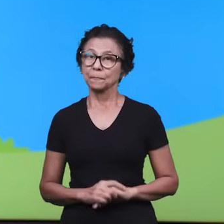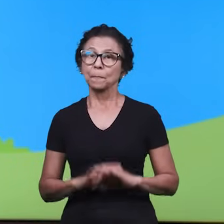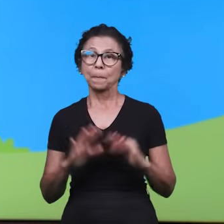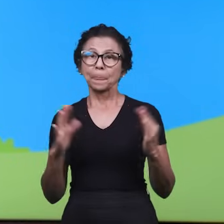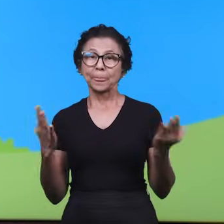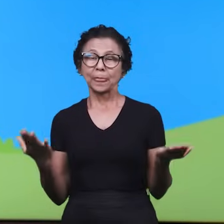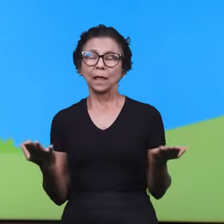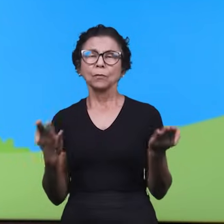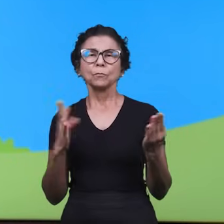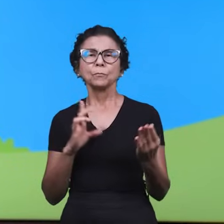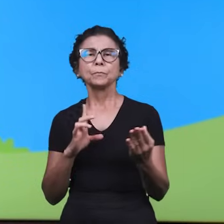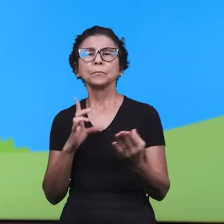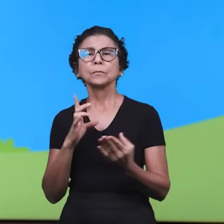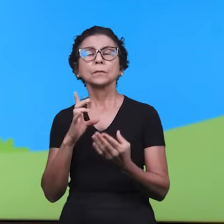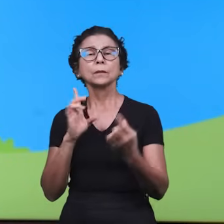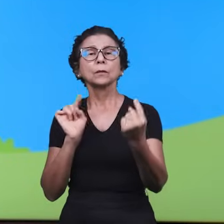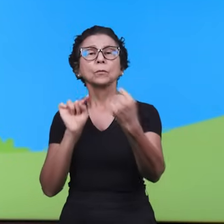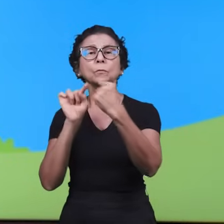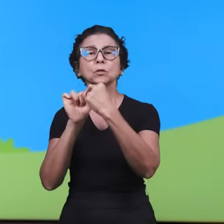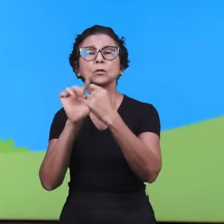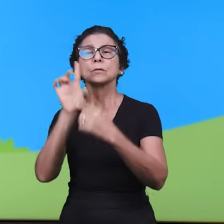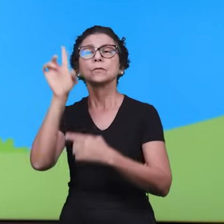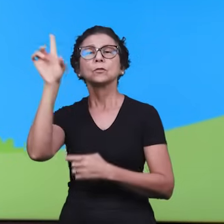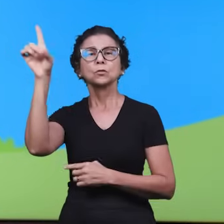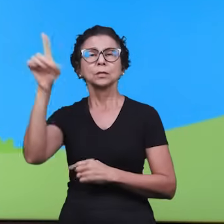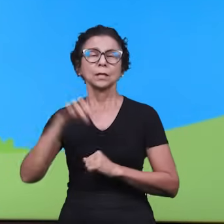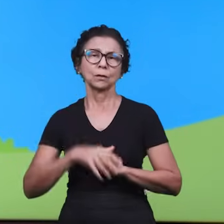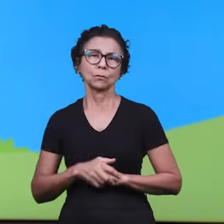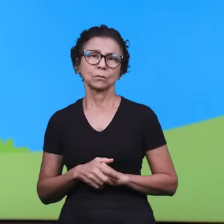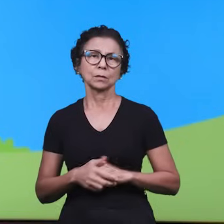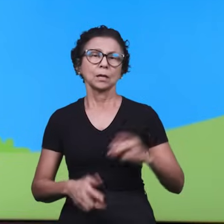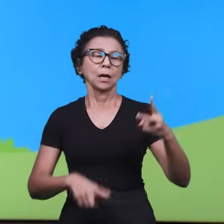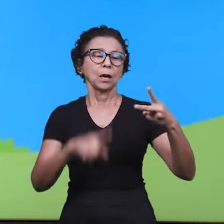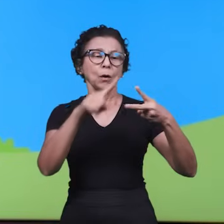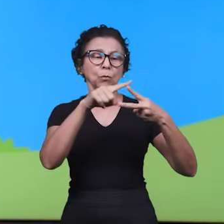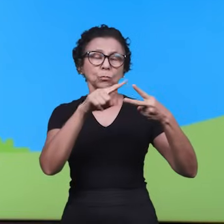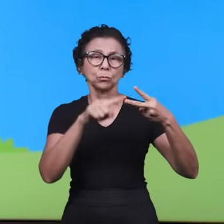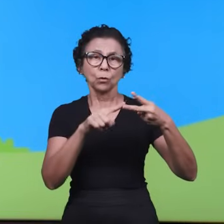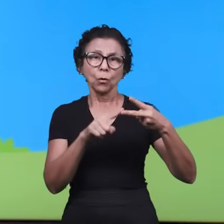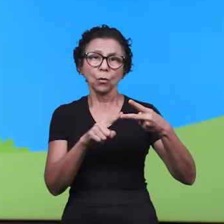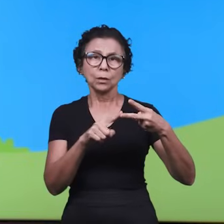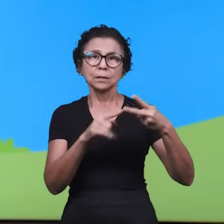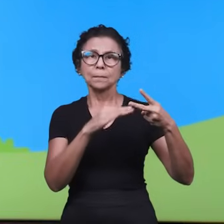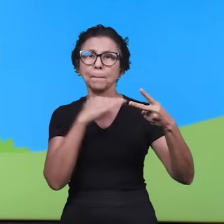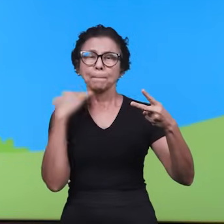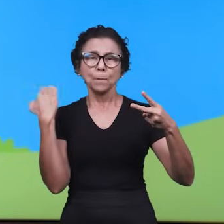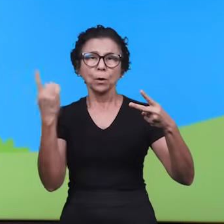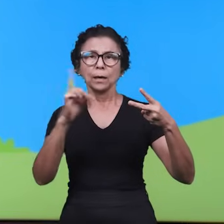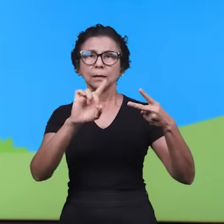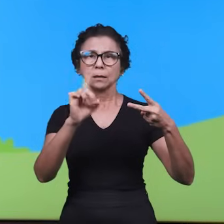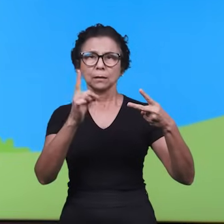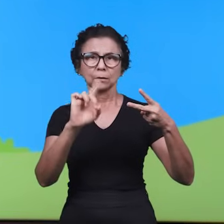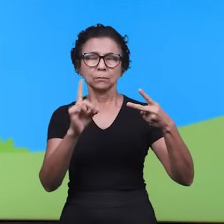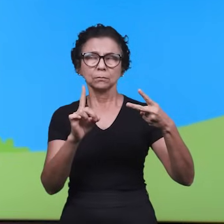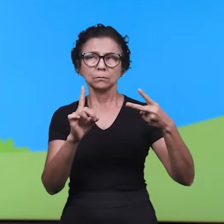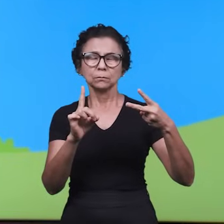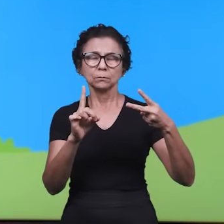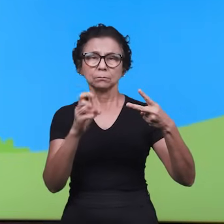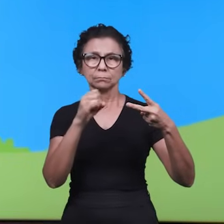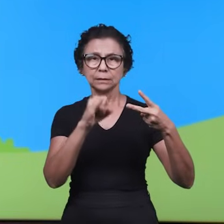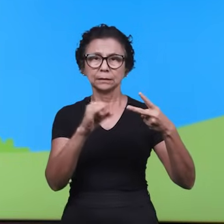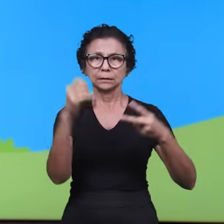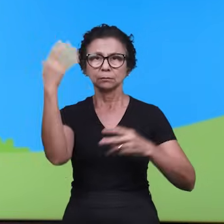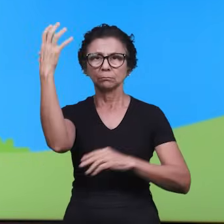o objetivo de proteger Adão e Eva da morte. Comer aquele fruto traria então